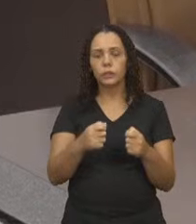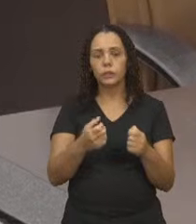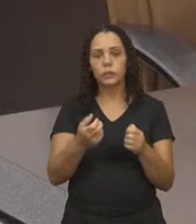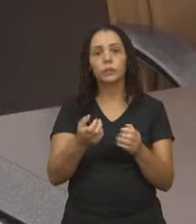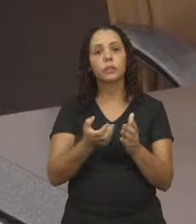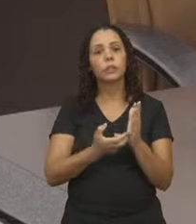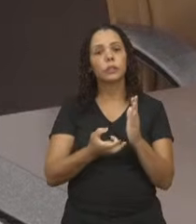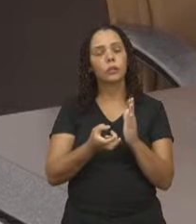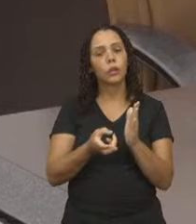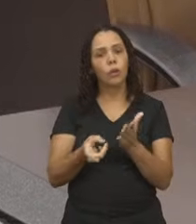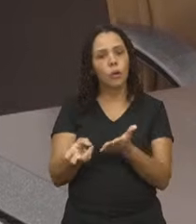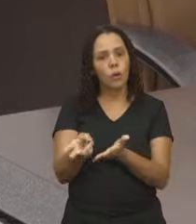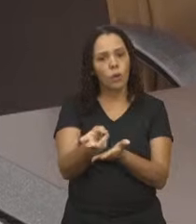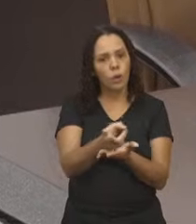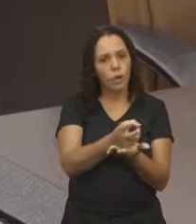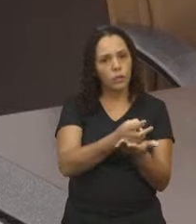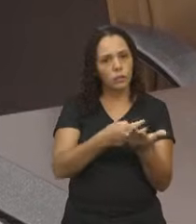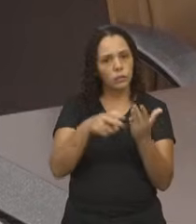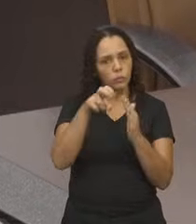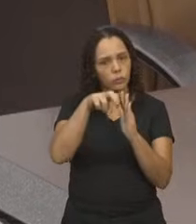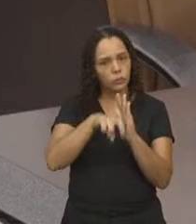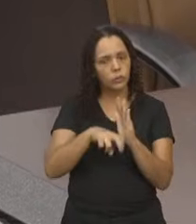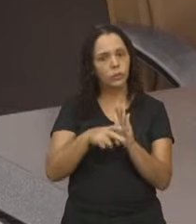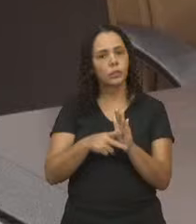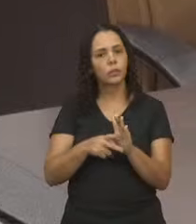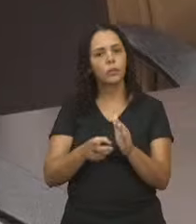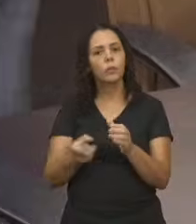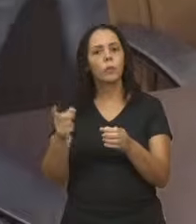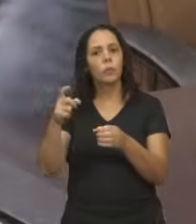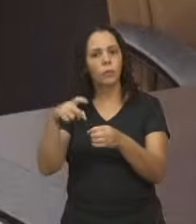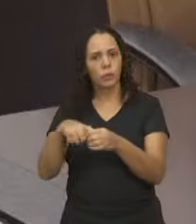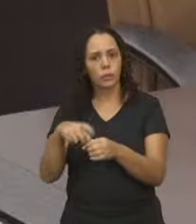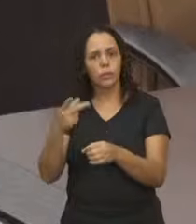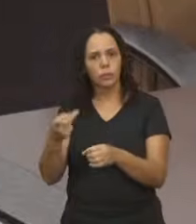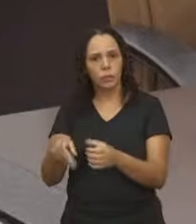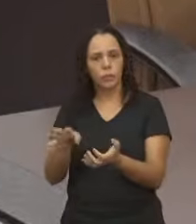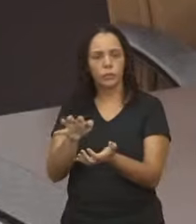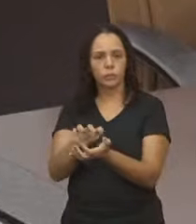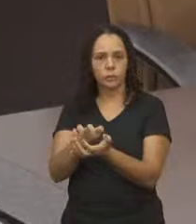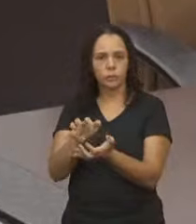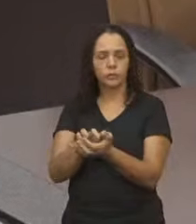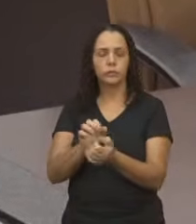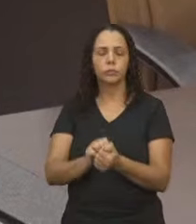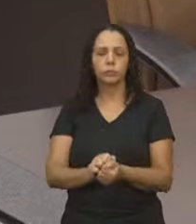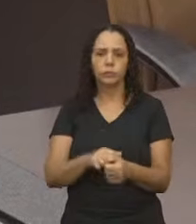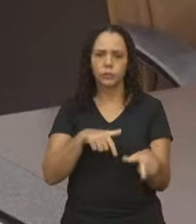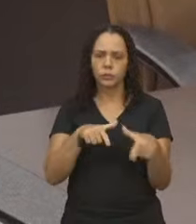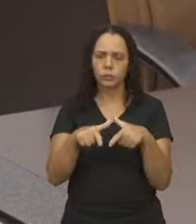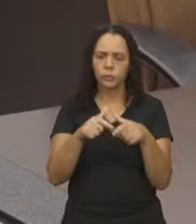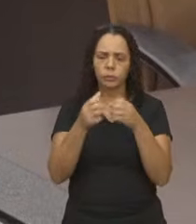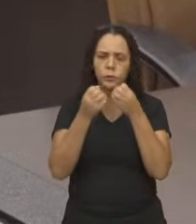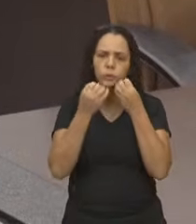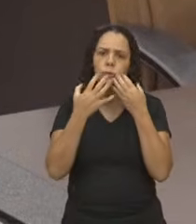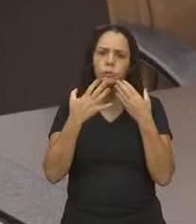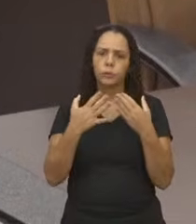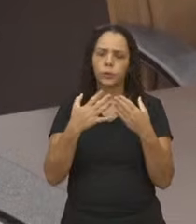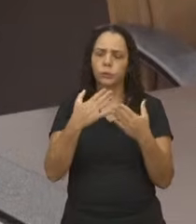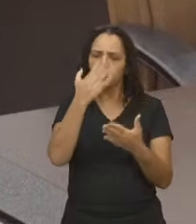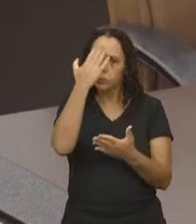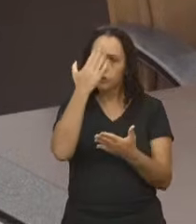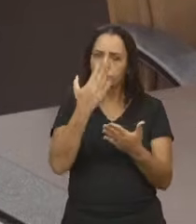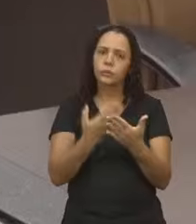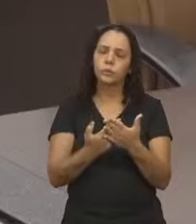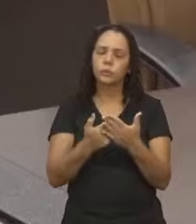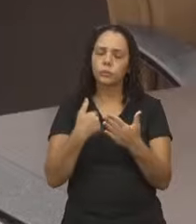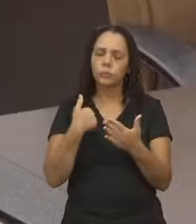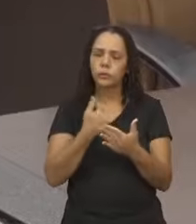Então, eu tenho certeza que vai ser um trabalho de eficiência e eficácia dessa comissão, para que a gente possa chegar